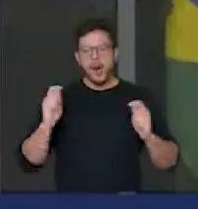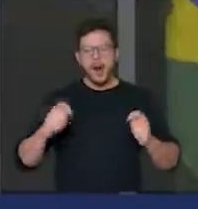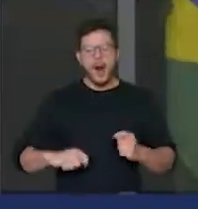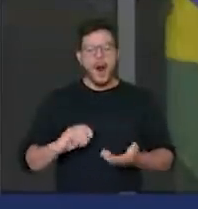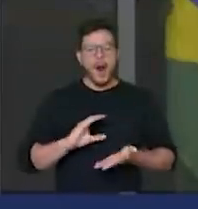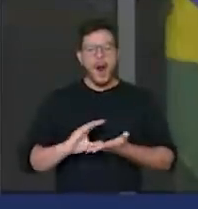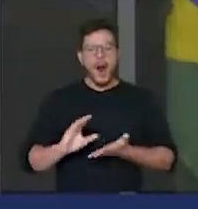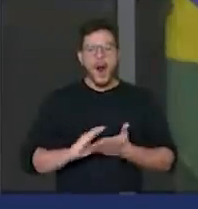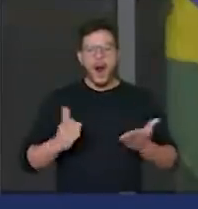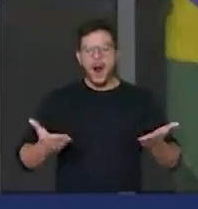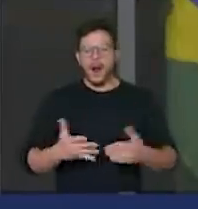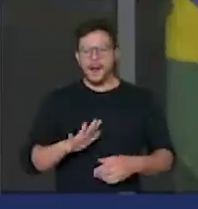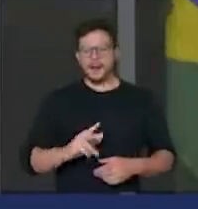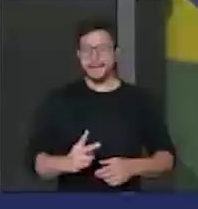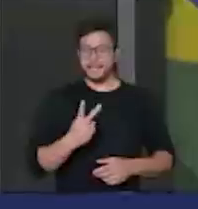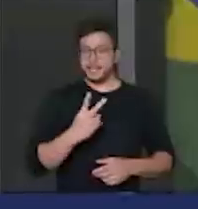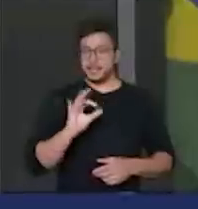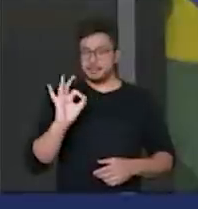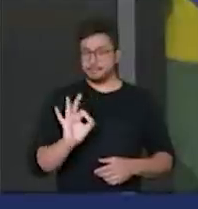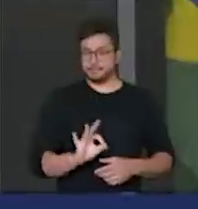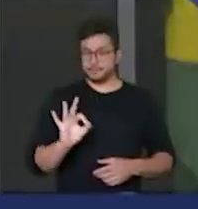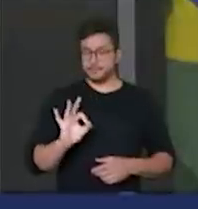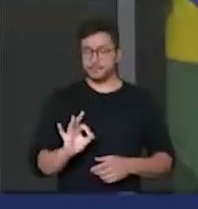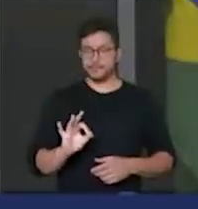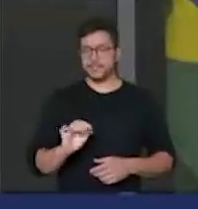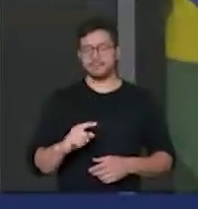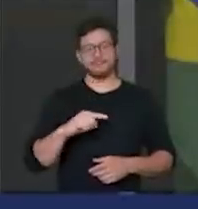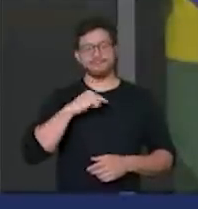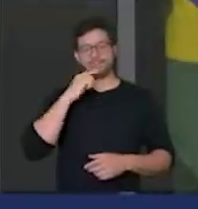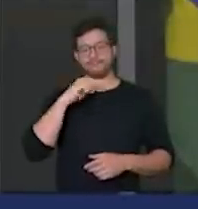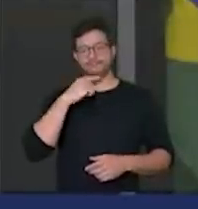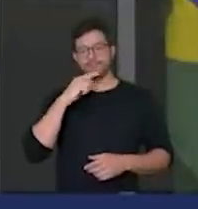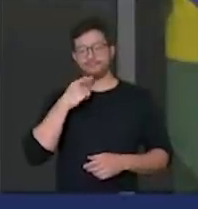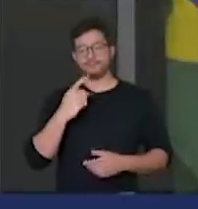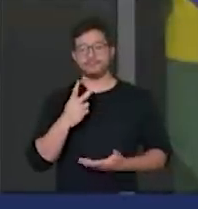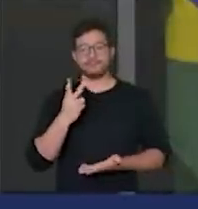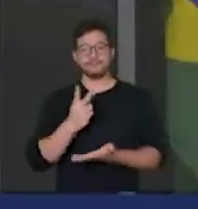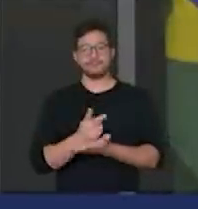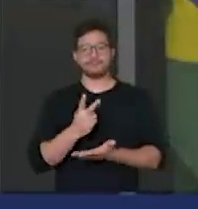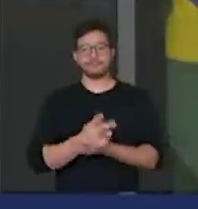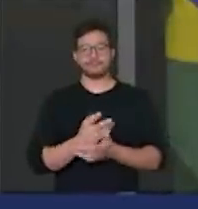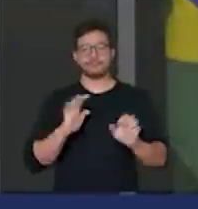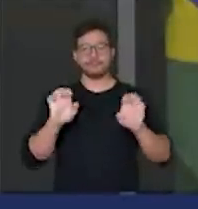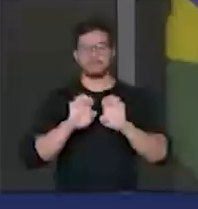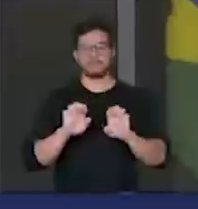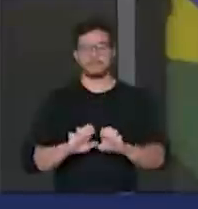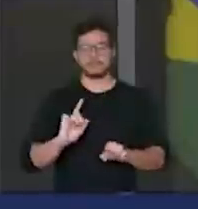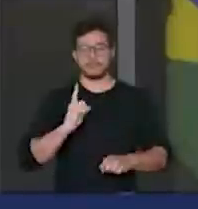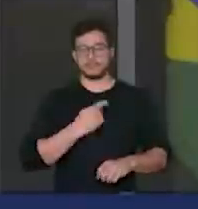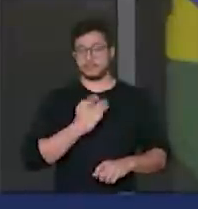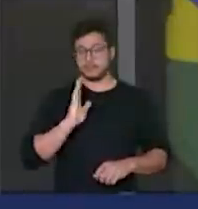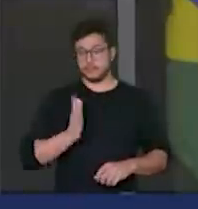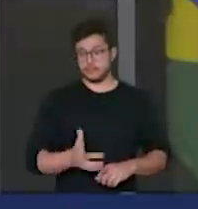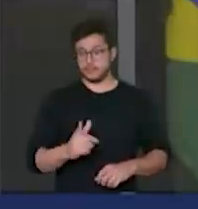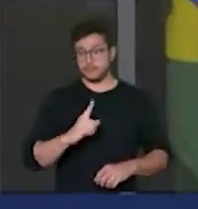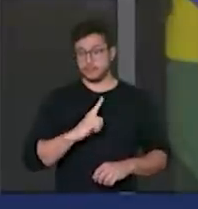investimento hoje está em 2%. 2% não é nem o suficiente para a gente fazer a manutenção da infraestrutura que a gente tem